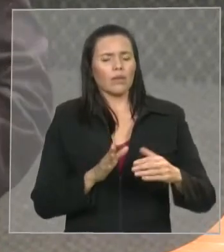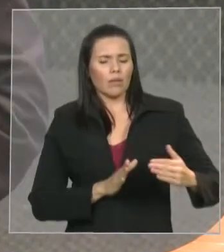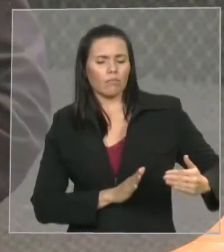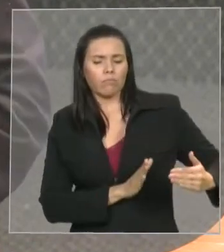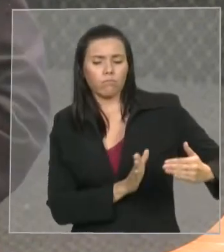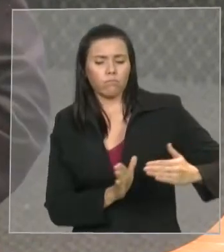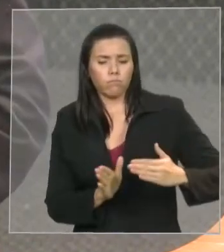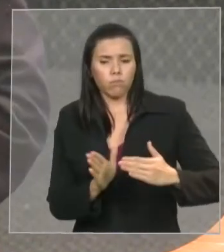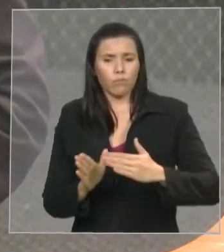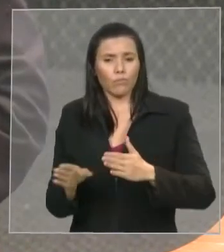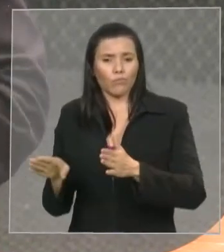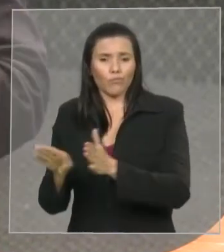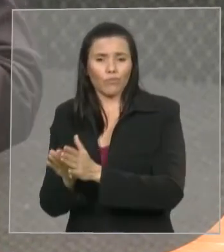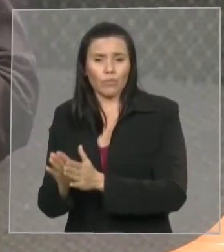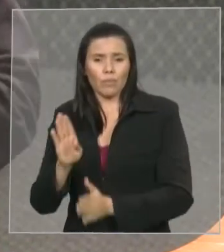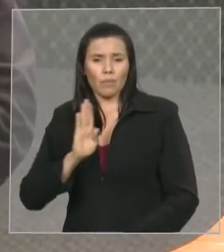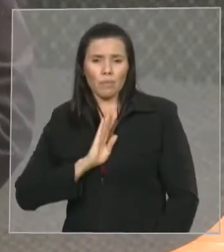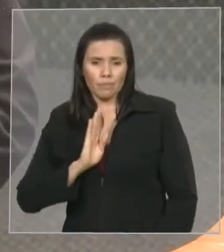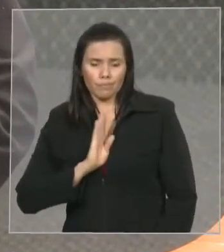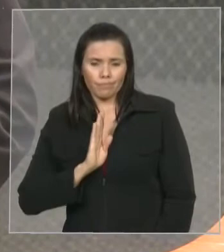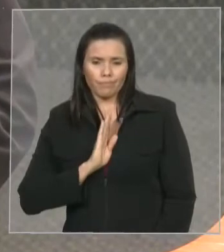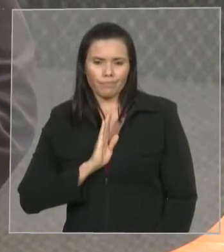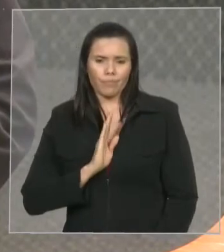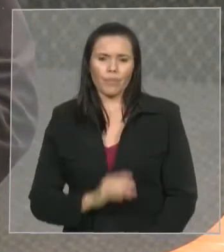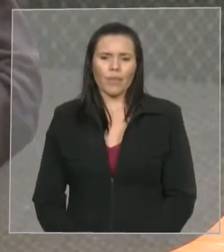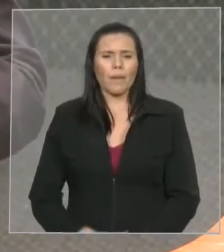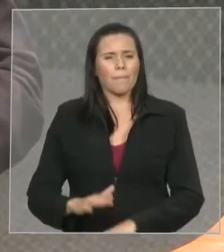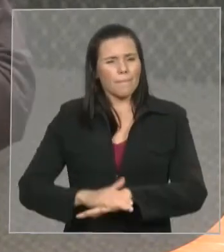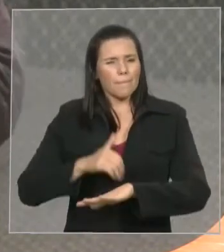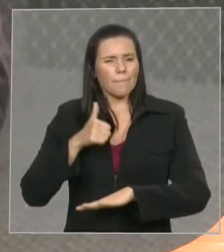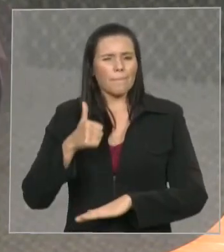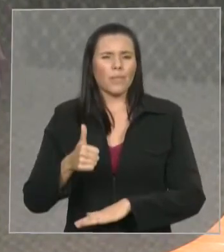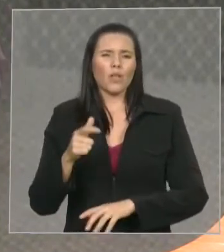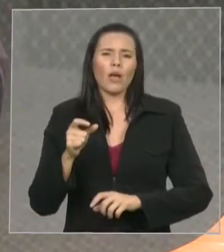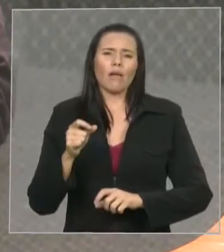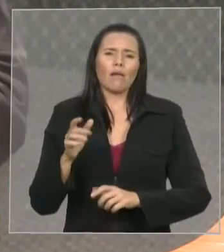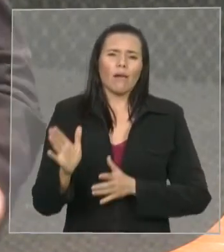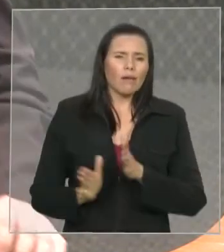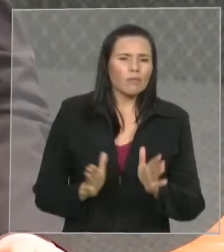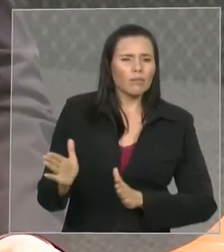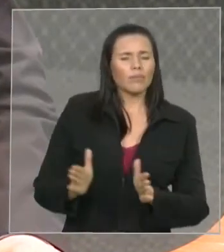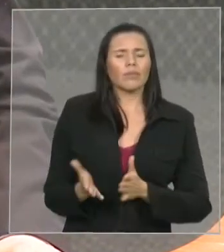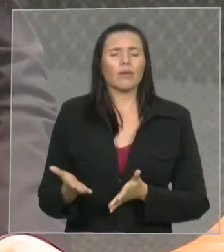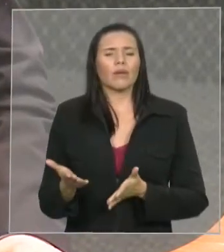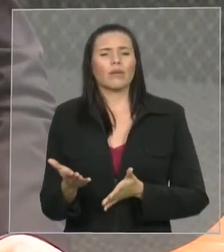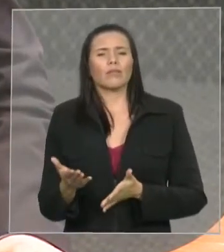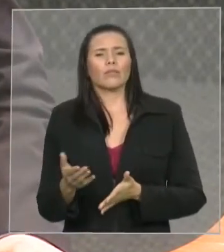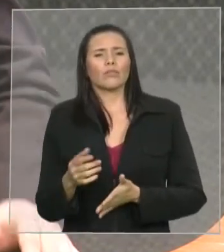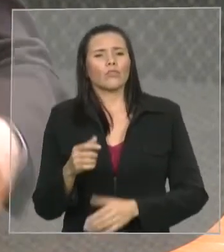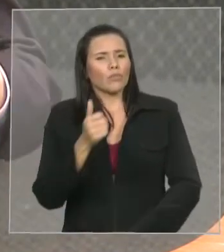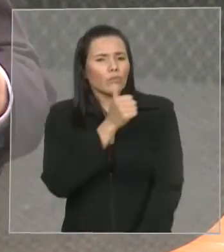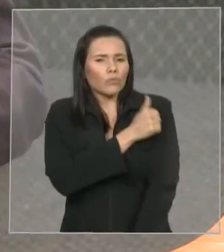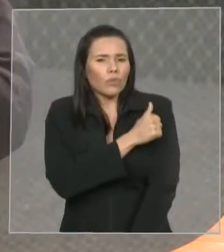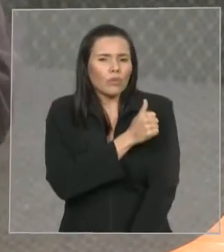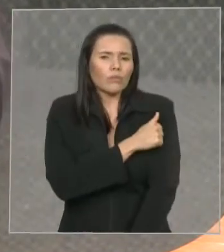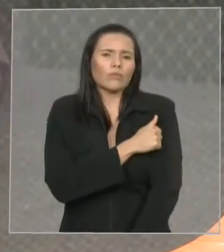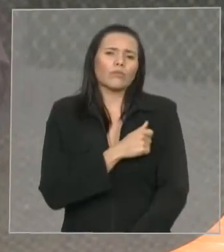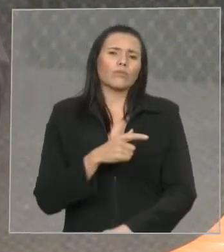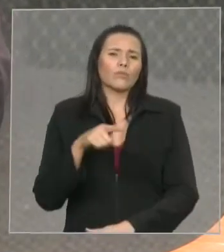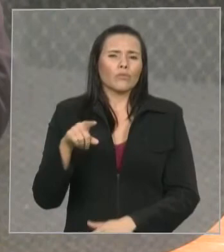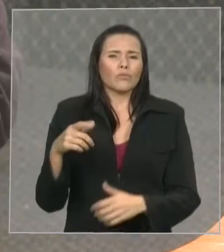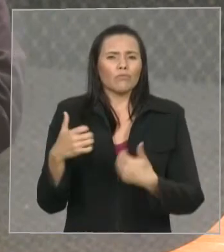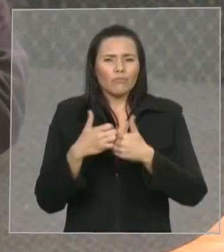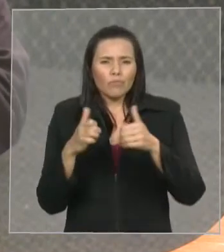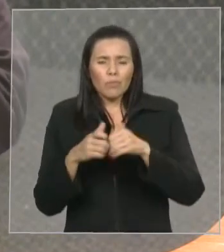melhorar tanto a agricultura, o acesso dos alunos que estão lá hoje sem trafegabilidade nos ônibus escolares,